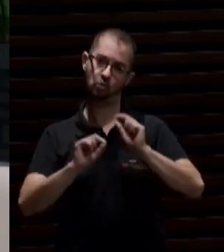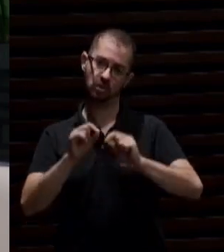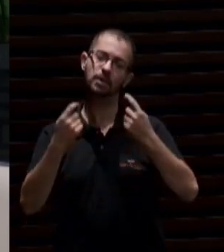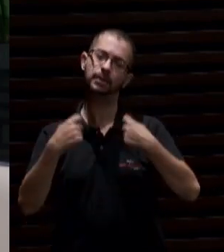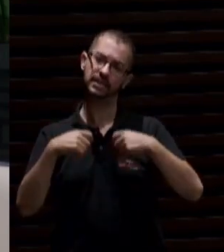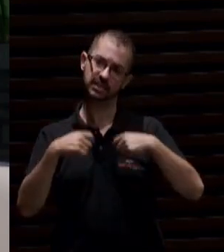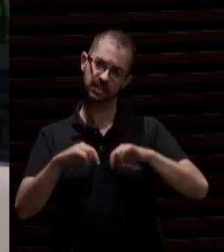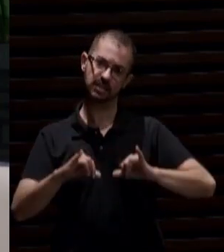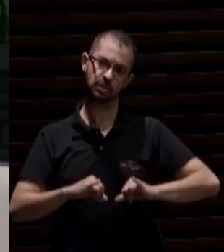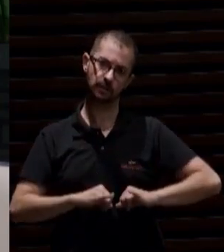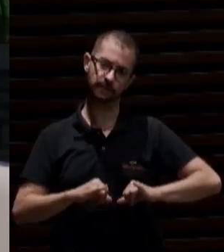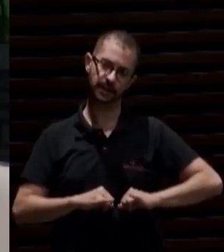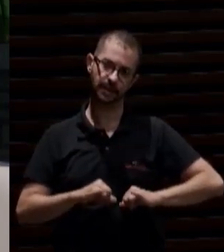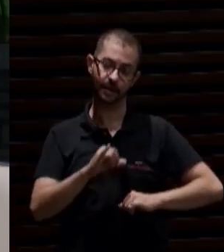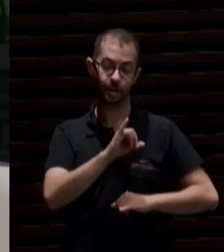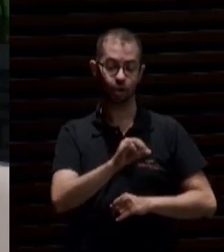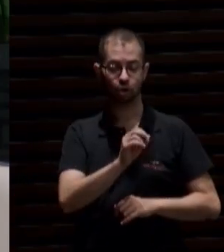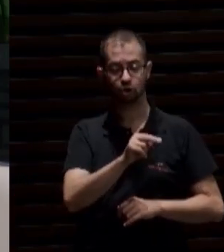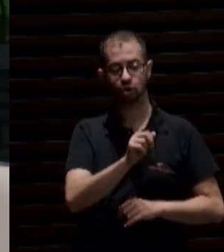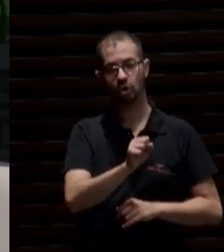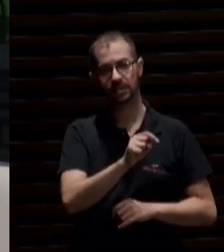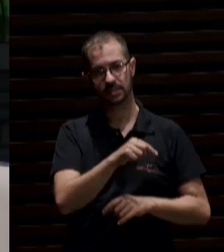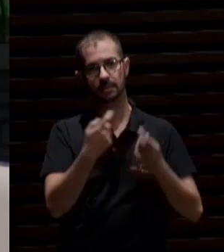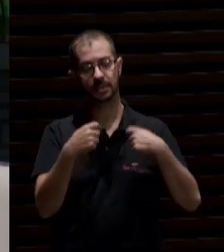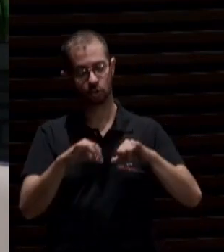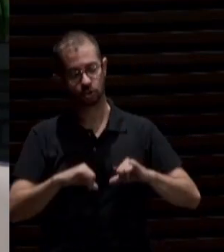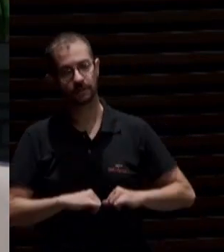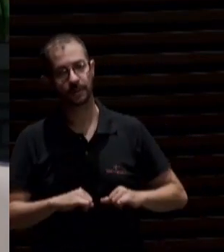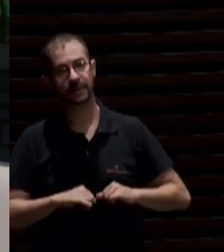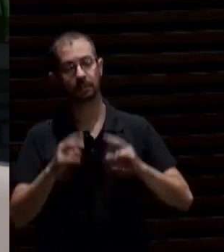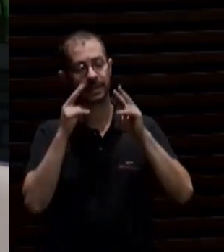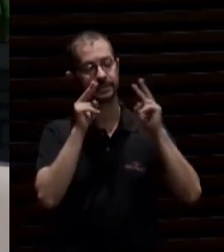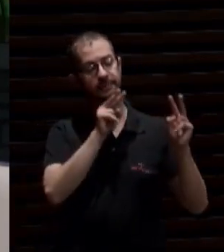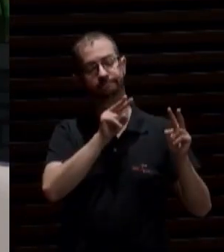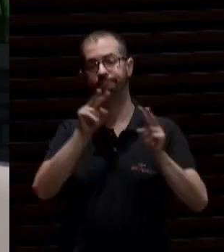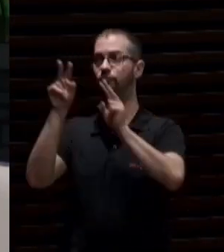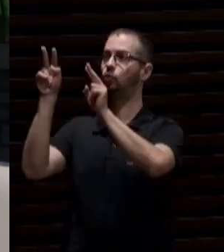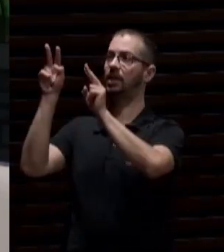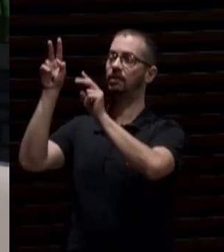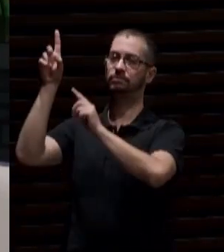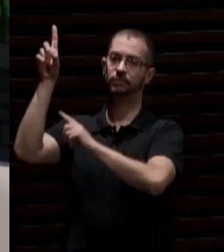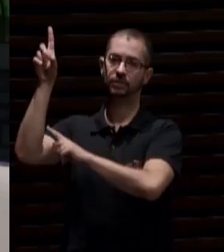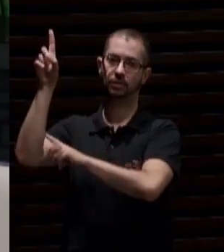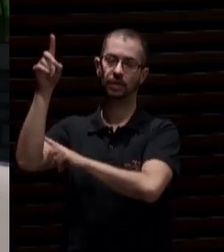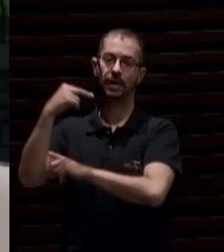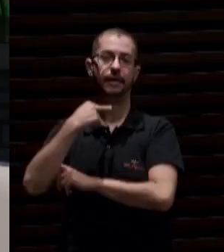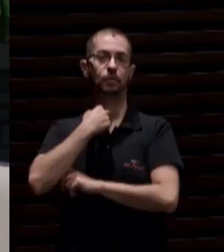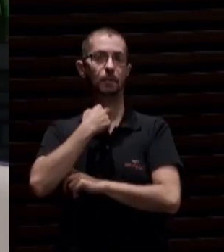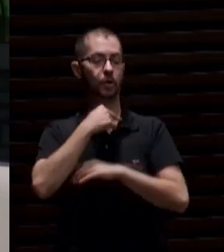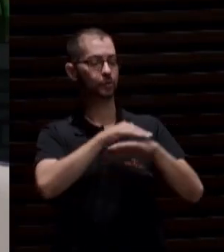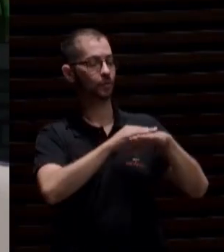Jonas teve que passar por tudo isso para que pudesse se voltar para o Senhor. Eu não posso falar com Jonas agora, nenhum de vocês